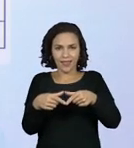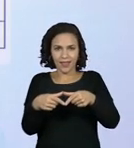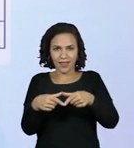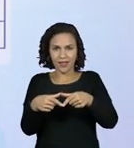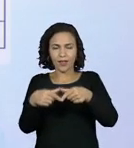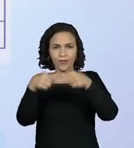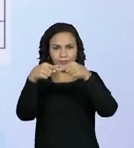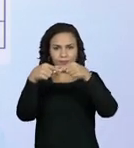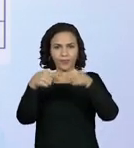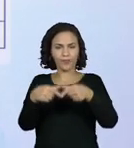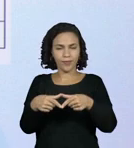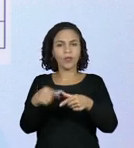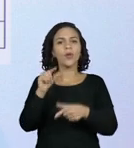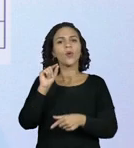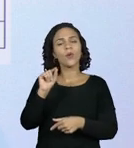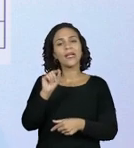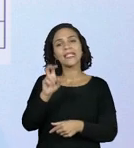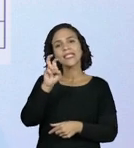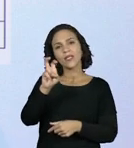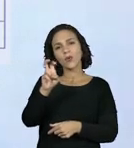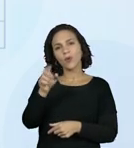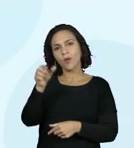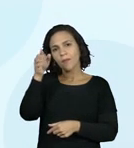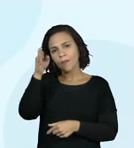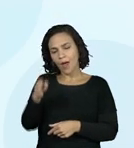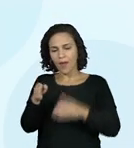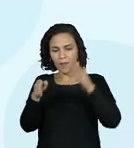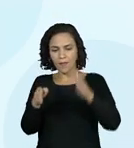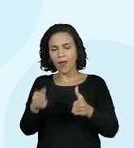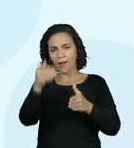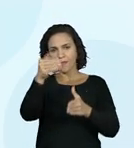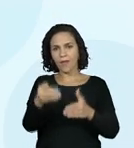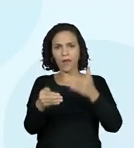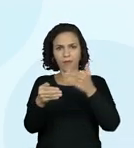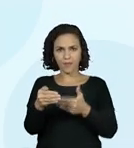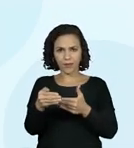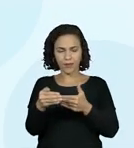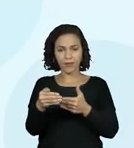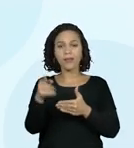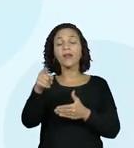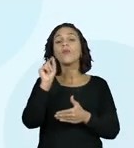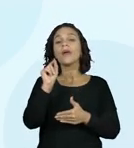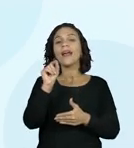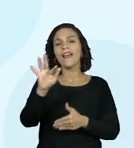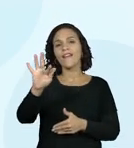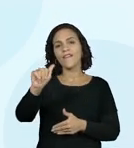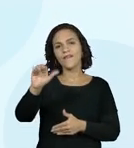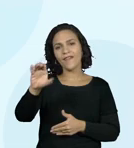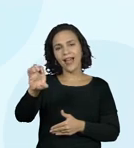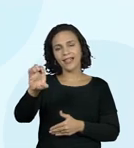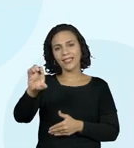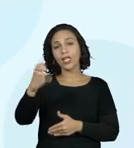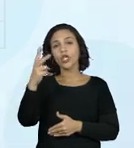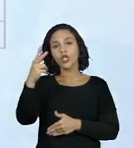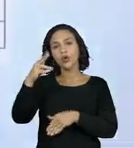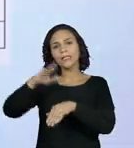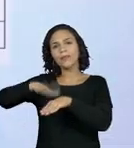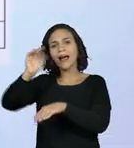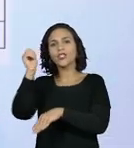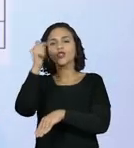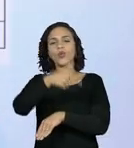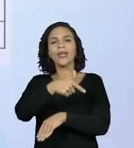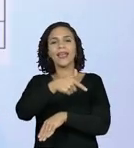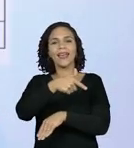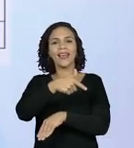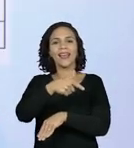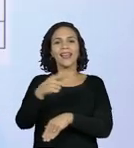e 5 faces. Então, olha só, as faces superam em 2 unidades o número de lado. Pode reparar, a